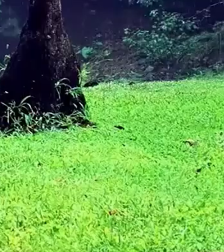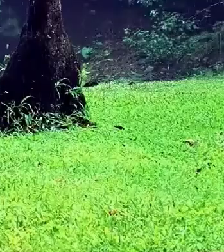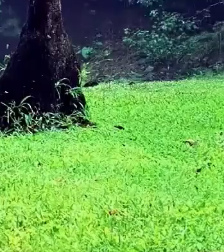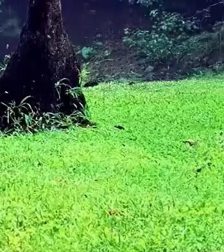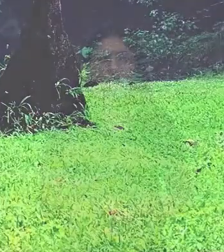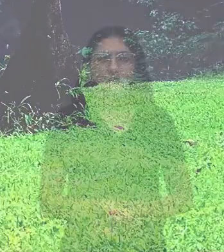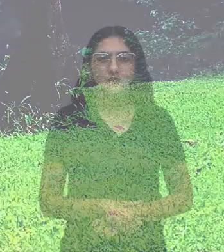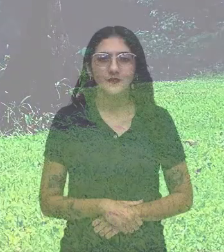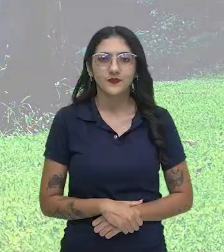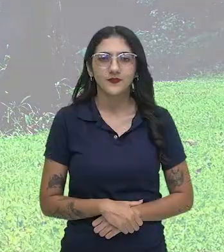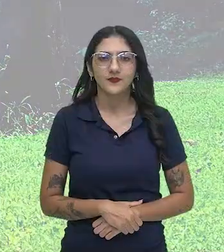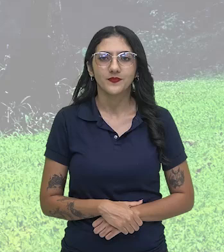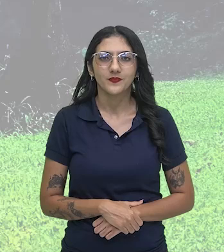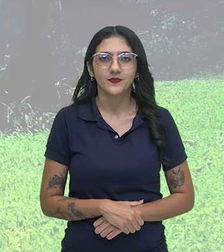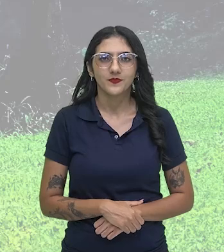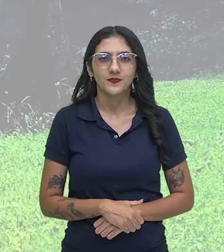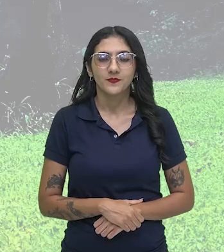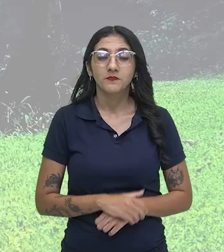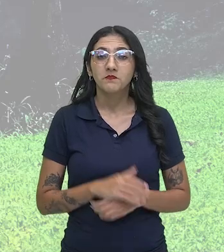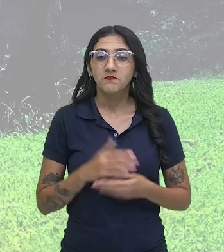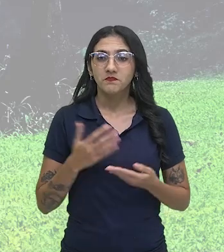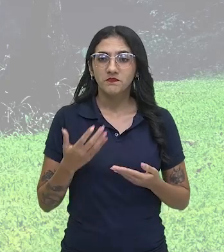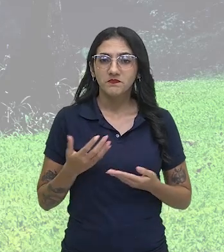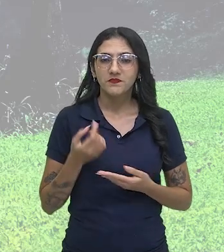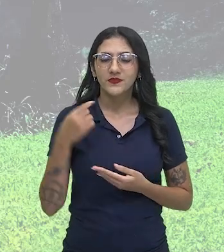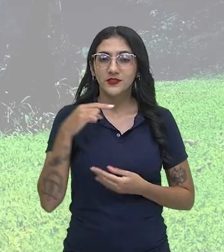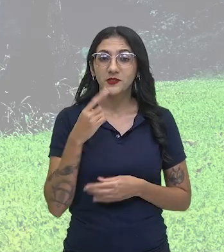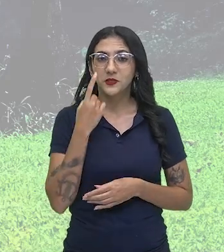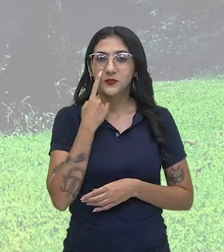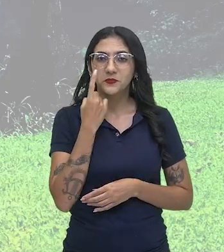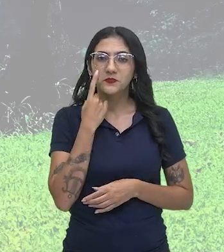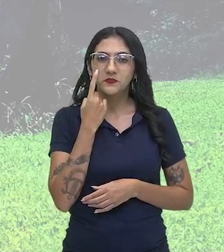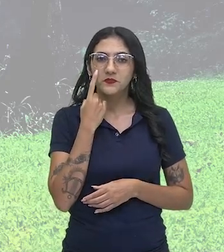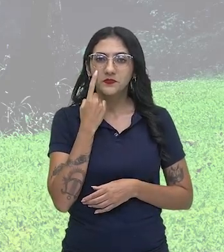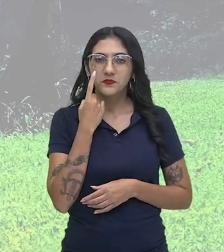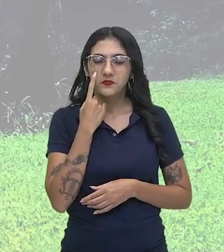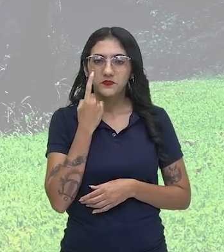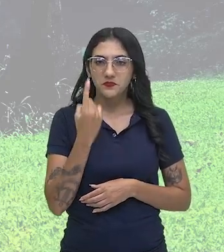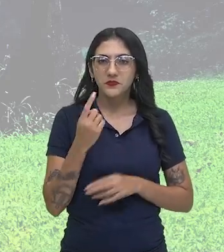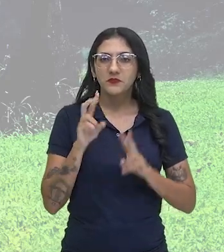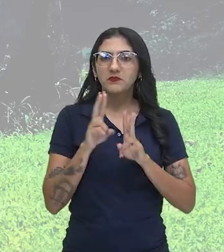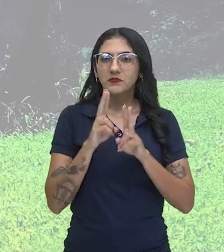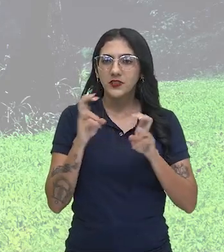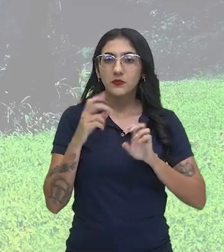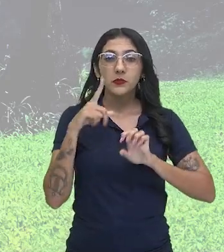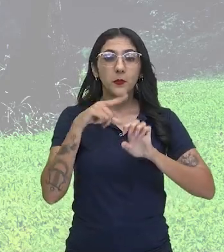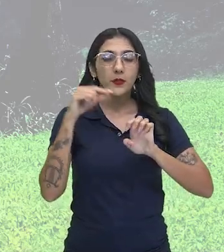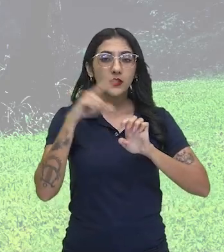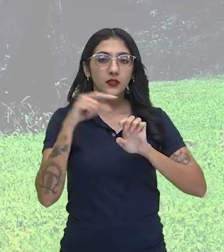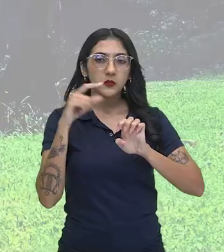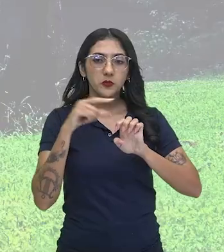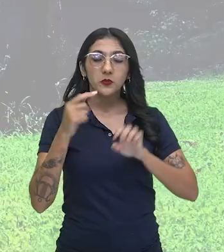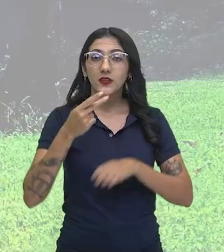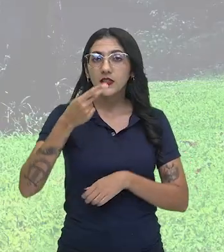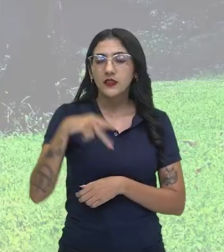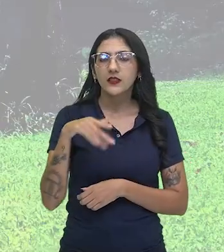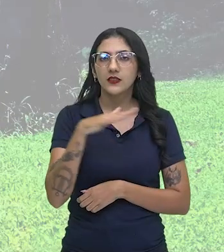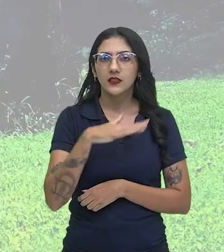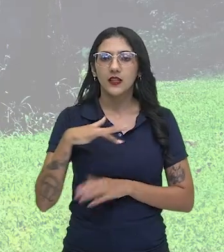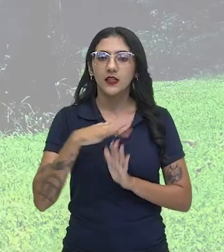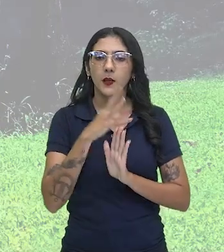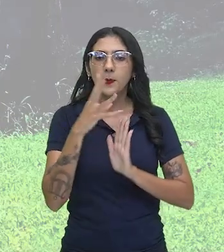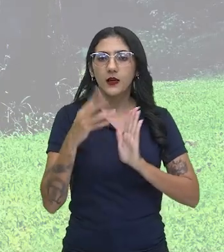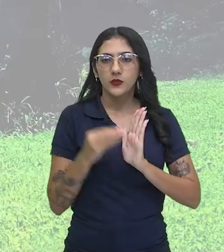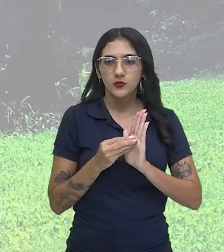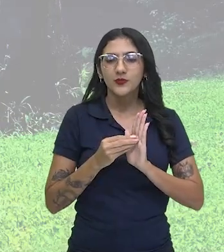Então, gente, como vocês viram aí um documentário a respeito do empreendedorismo aqui na Amazônia, afinal Iranduba